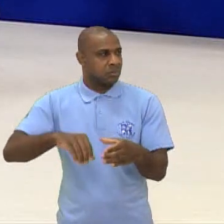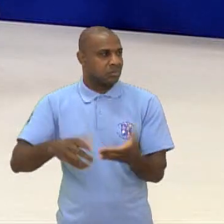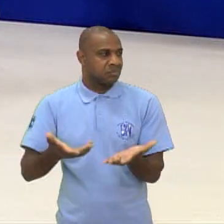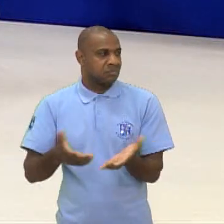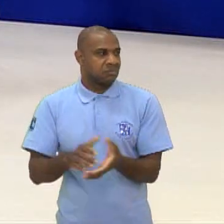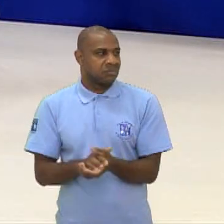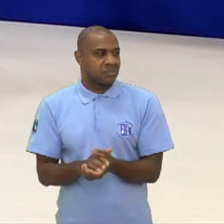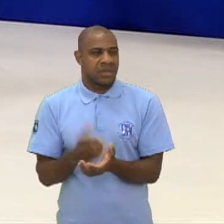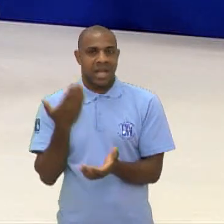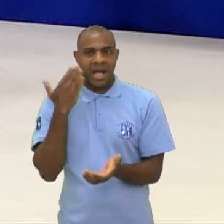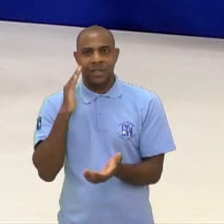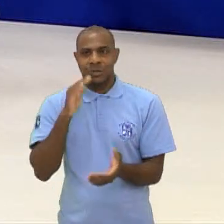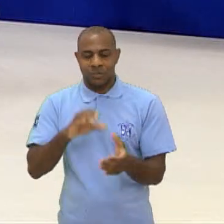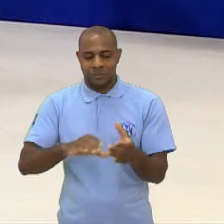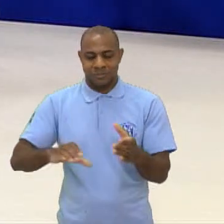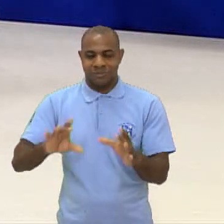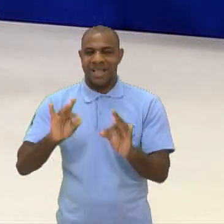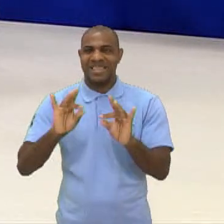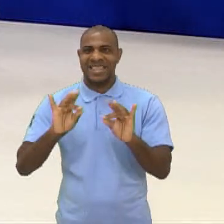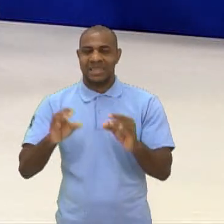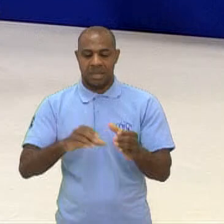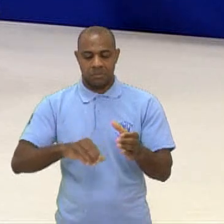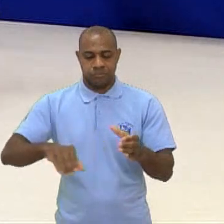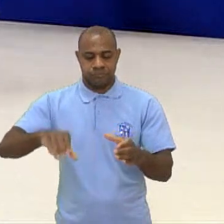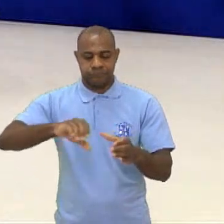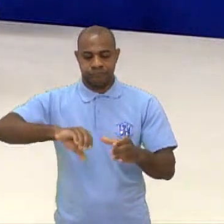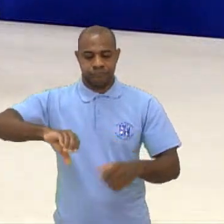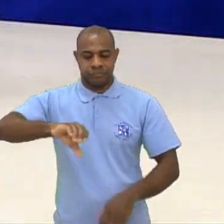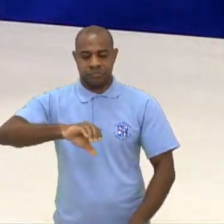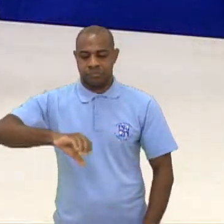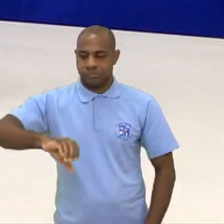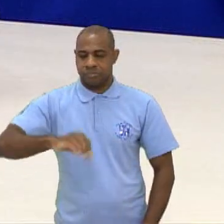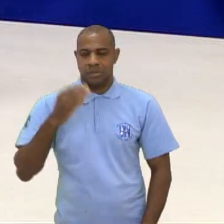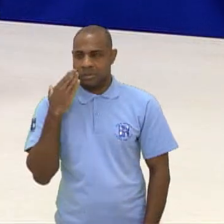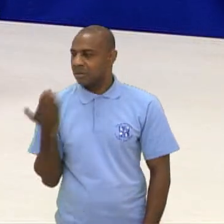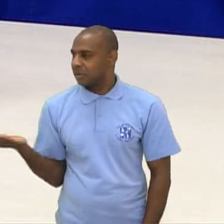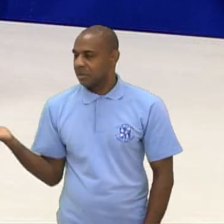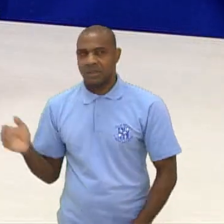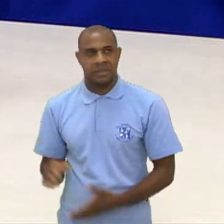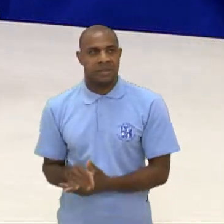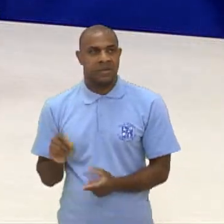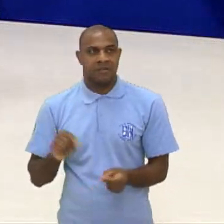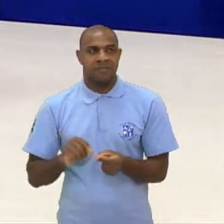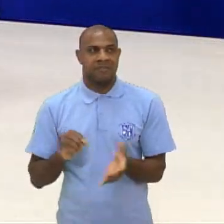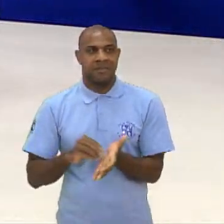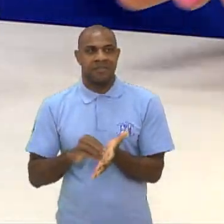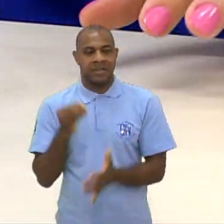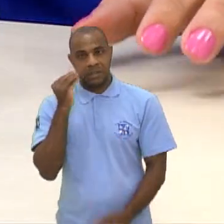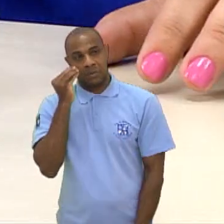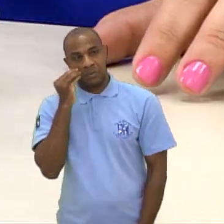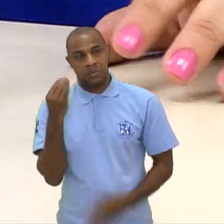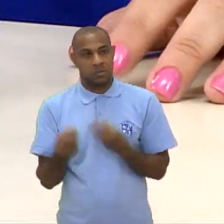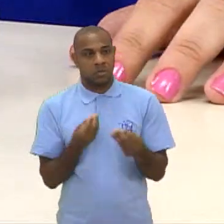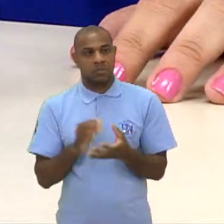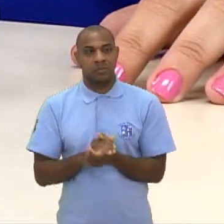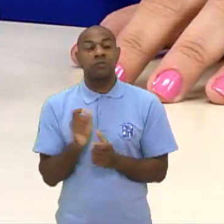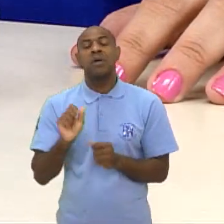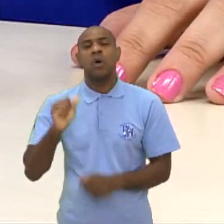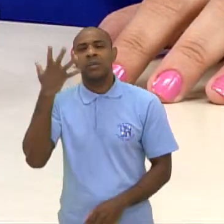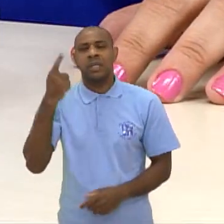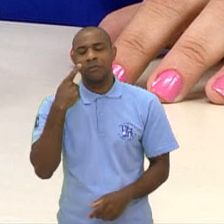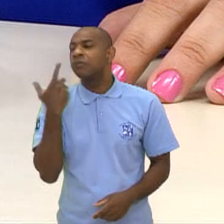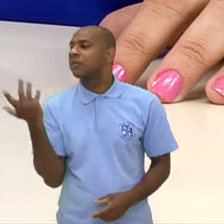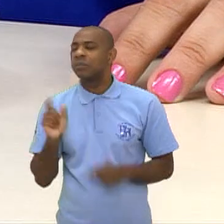azulzinha, bonitinho, para vocês conseguirem ver. Opa, acho que tá bom. E vou fazer o mesmo procedimento, tá? Vamos ver aqui o que acontece, ó.